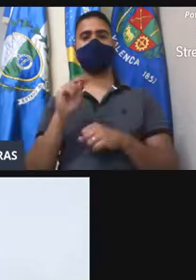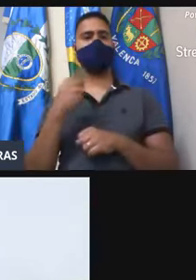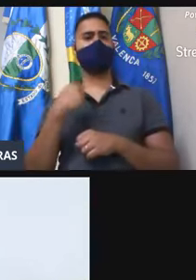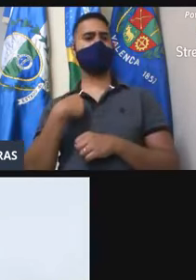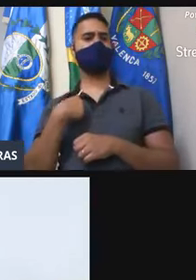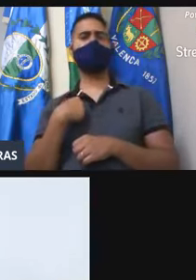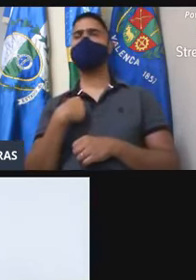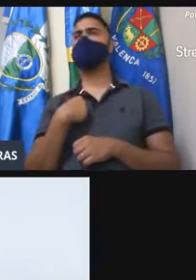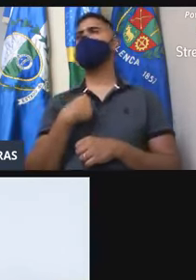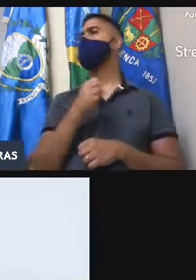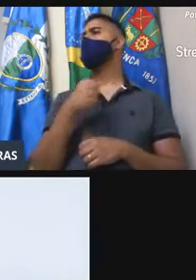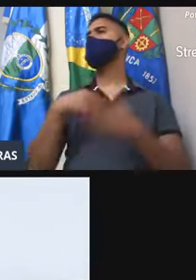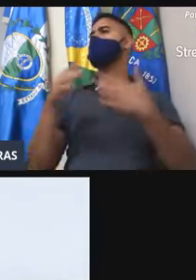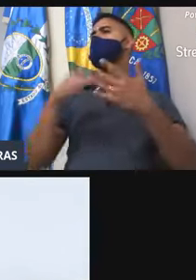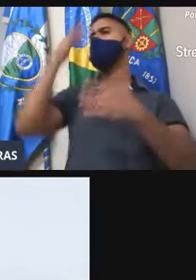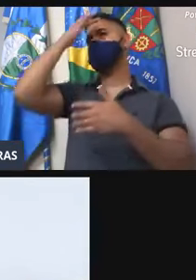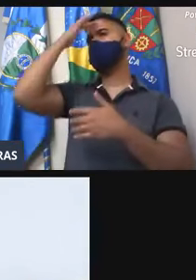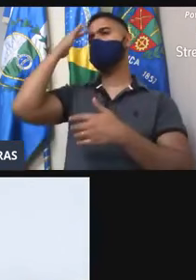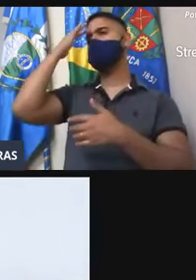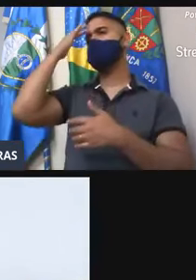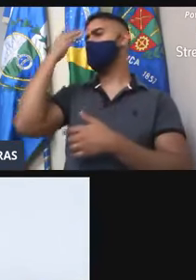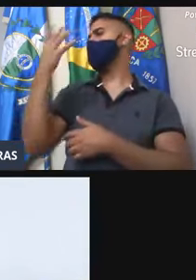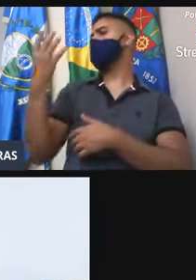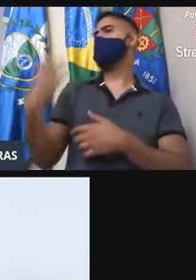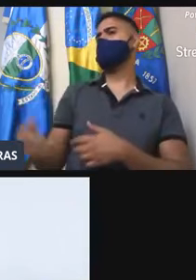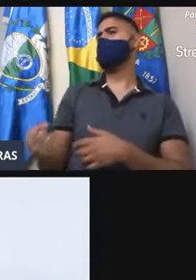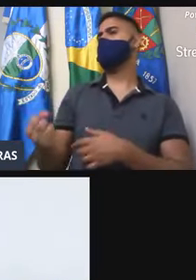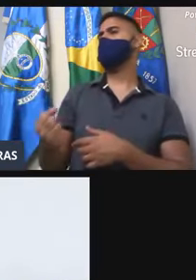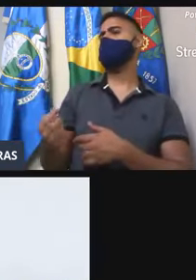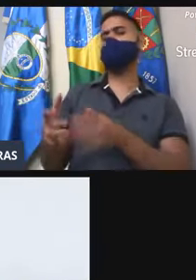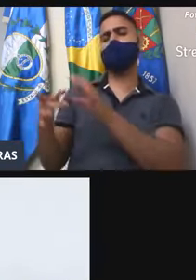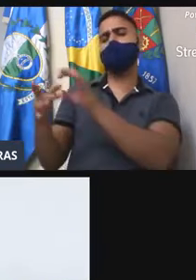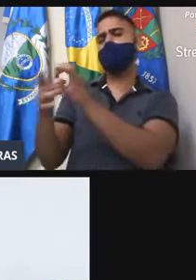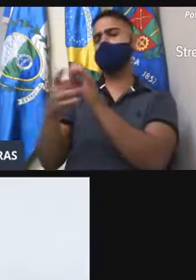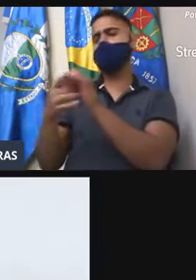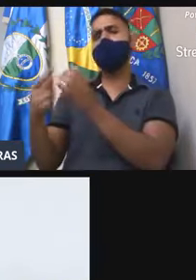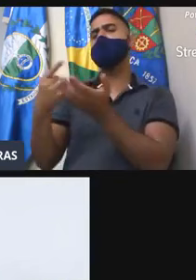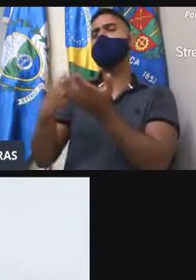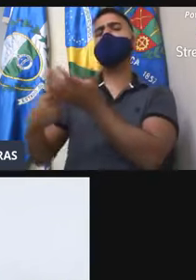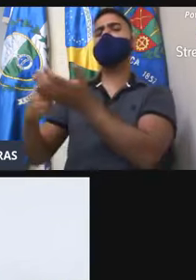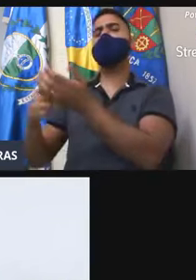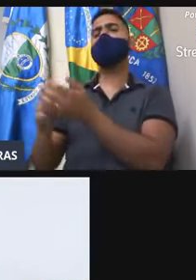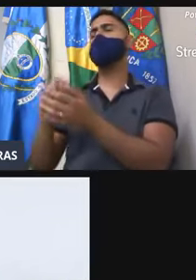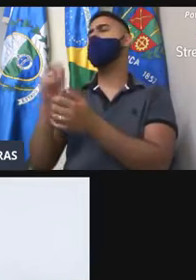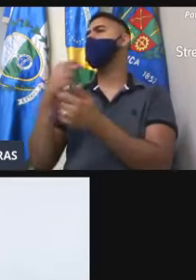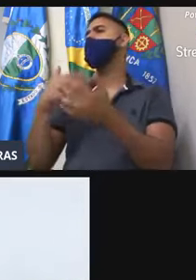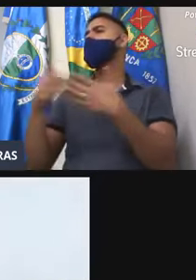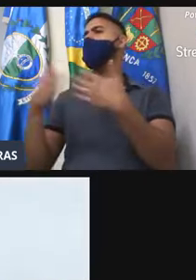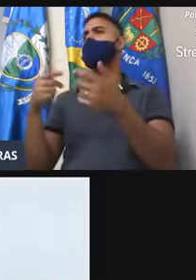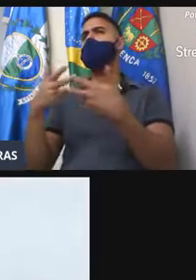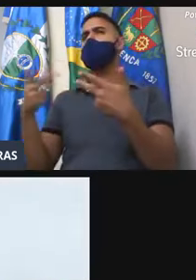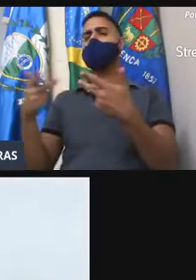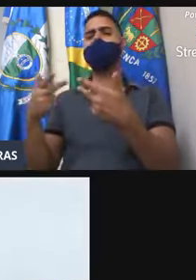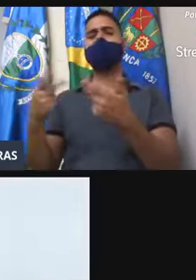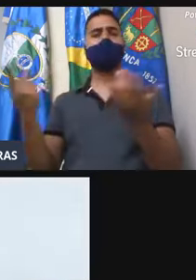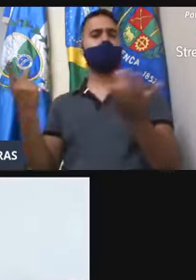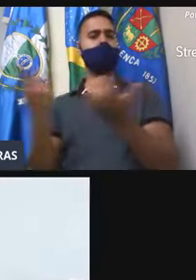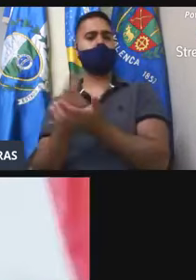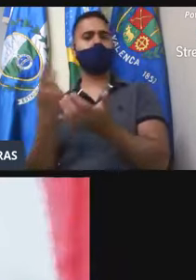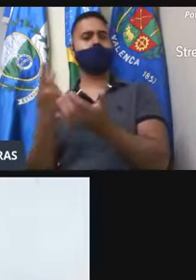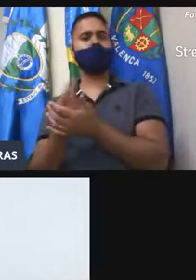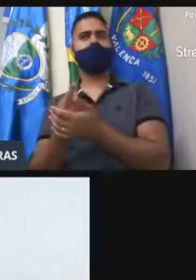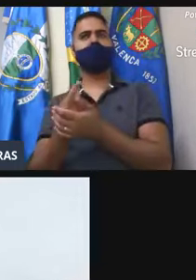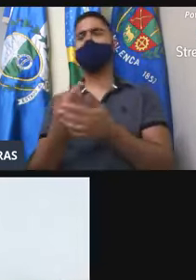mulher dessa casa vão se render a conchavos, acordos ou qualquer promiscuidade